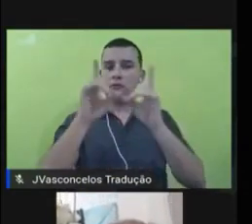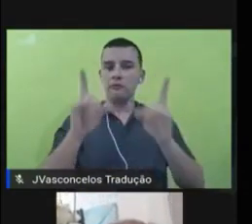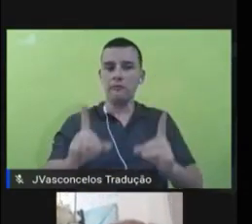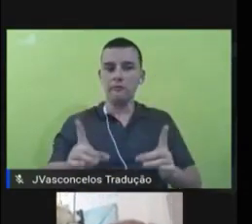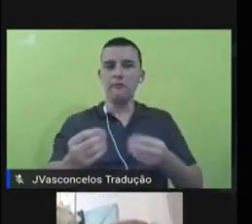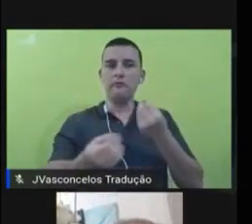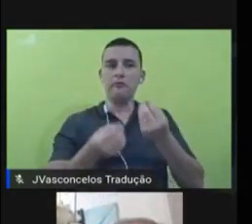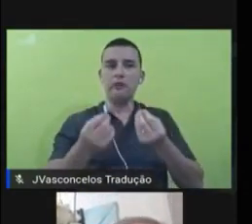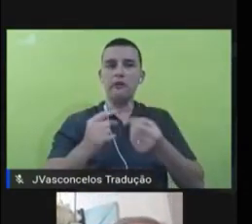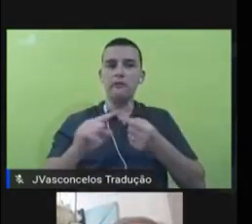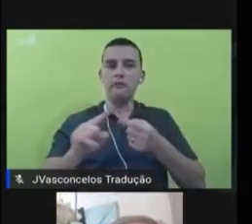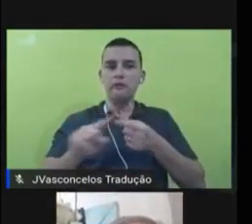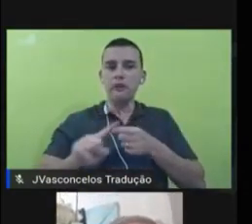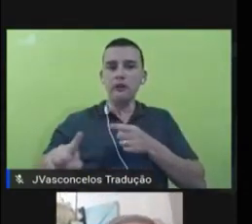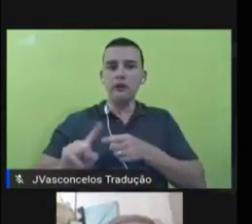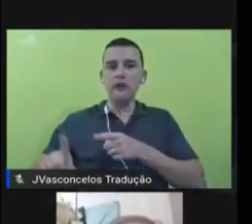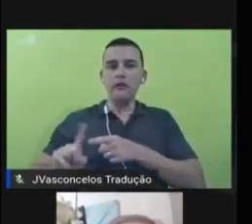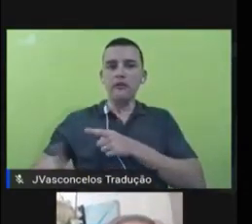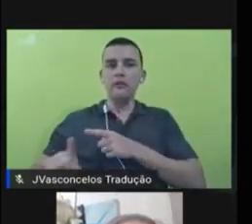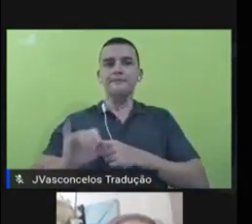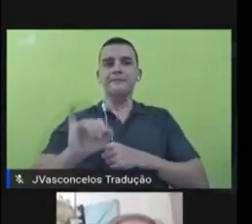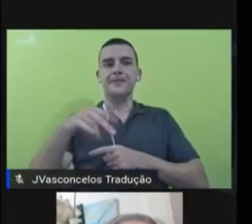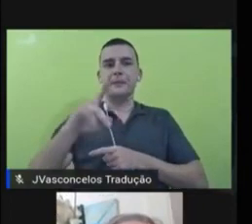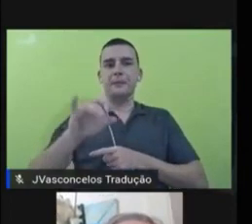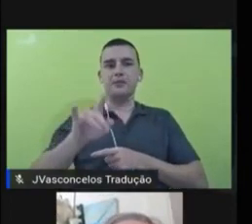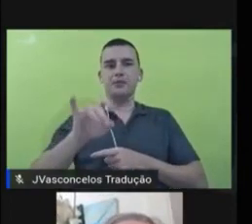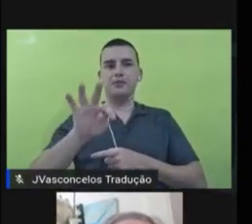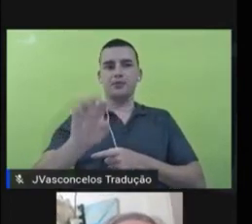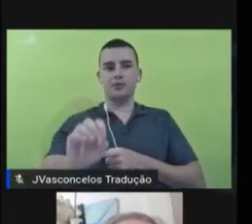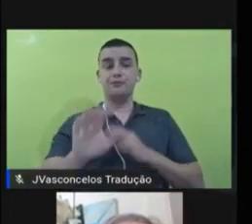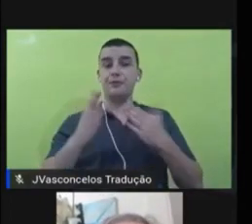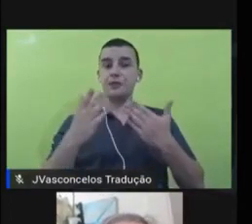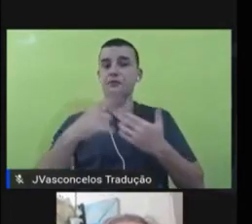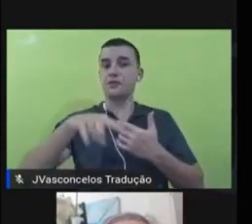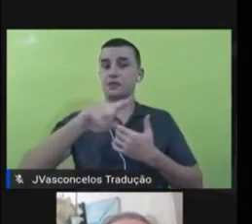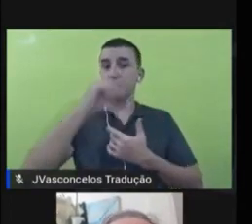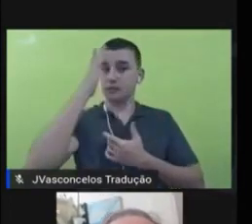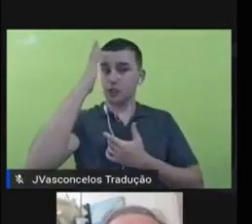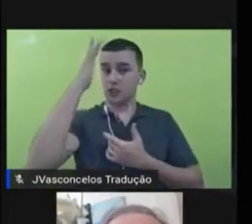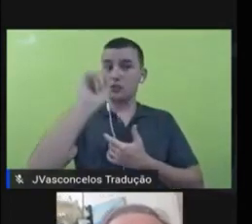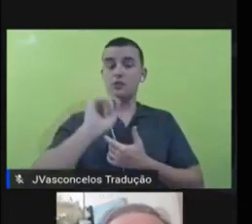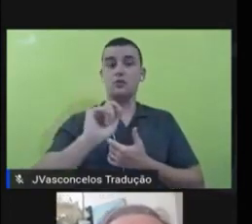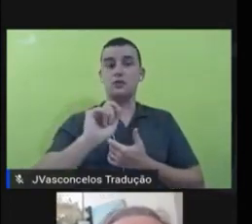impedimentos. Então, vocês já devem estar imaginando sobre a